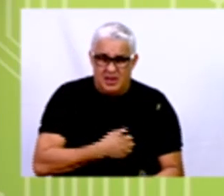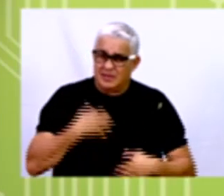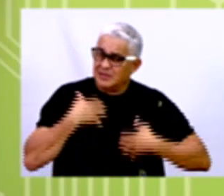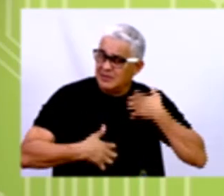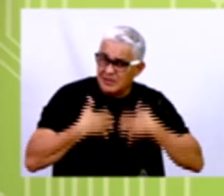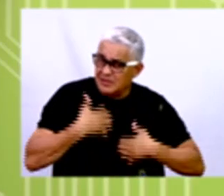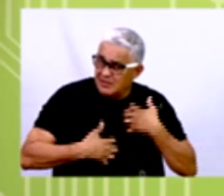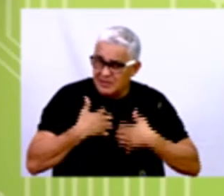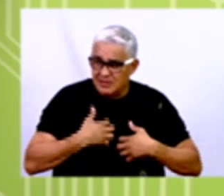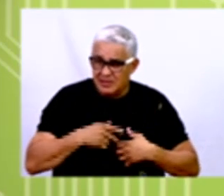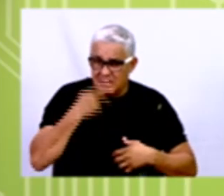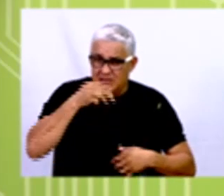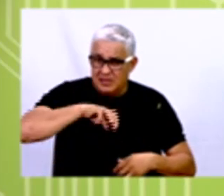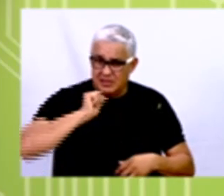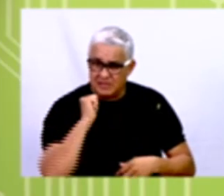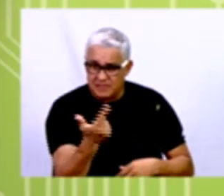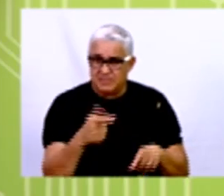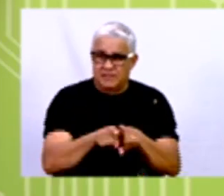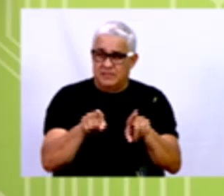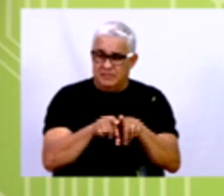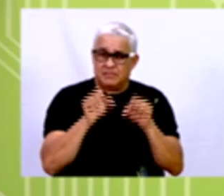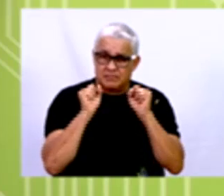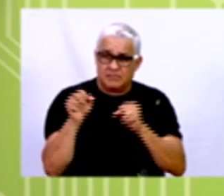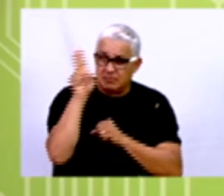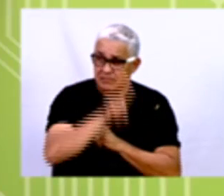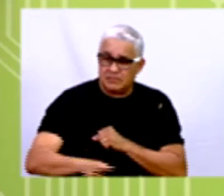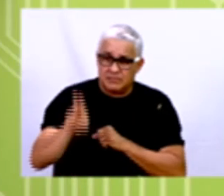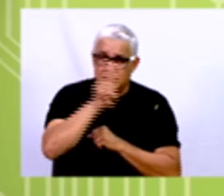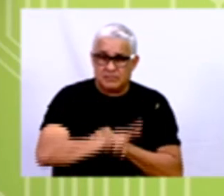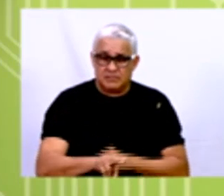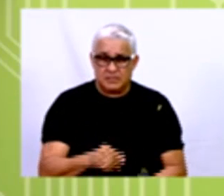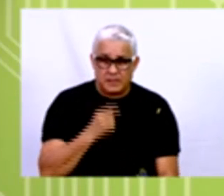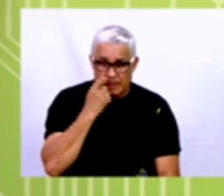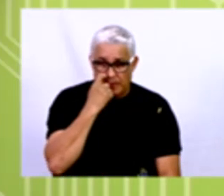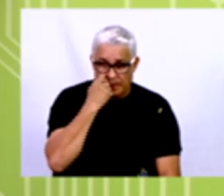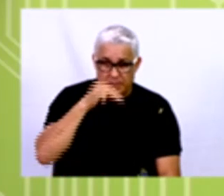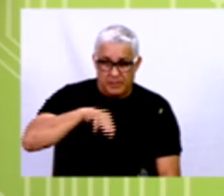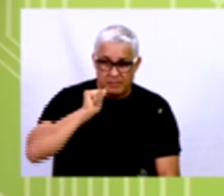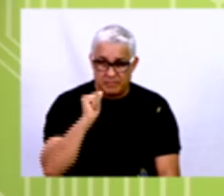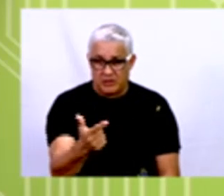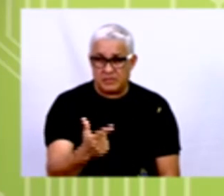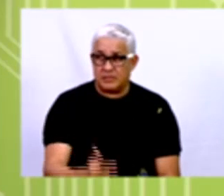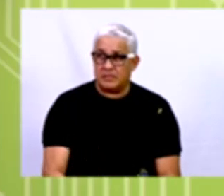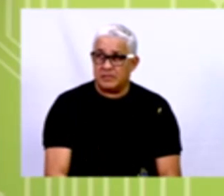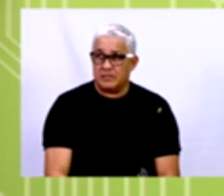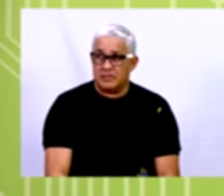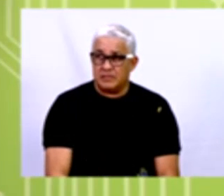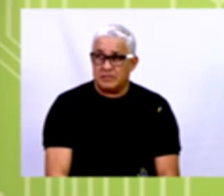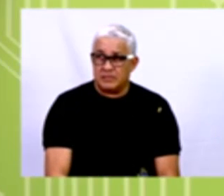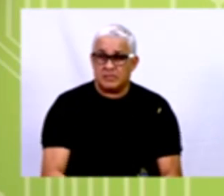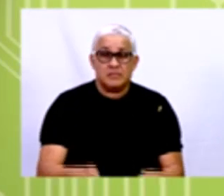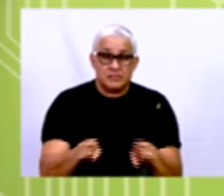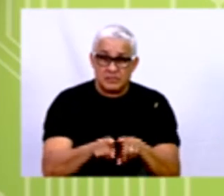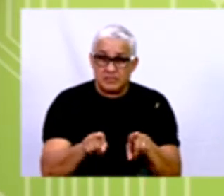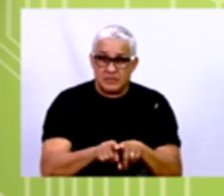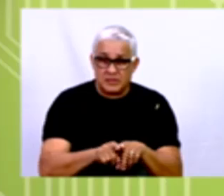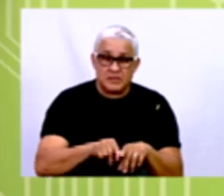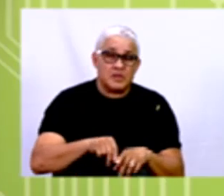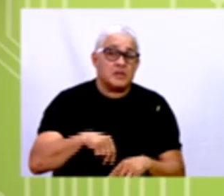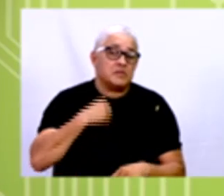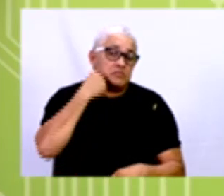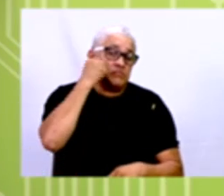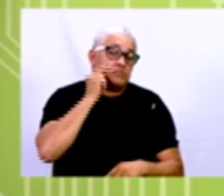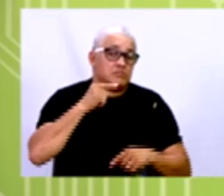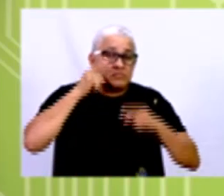difamar, Então, ela pode ser usada também, para o mal. E ela pode ser o cosmético. Como ela seria